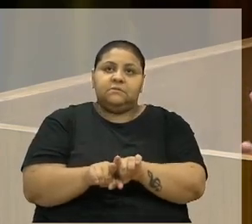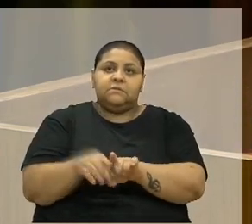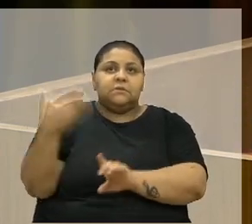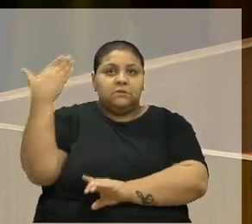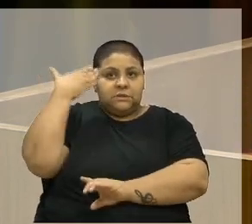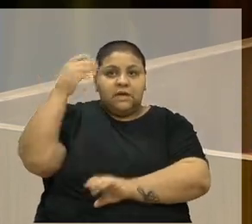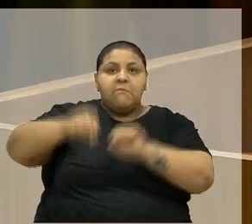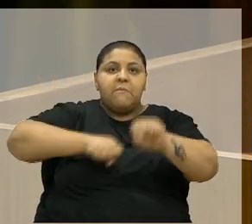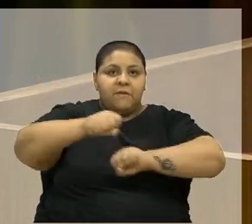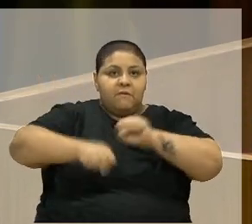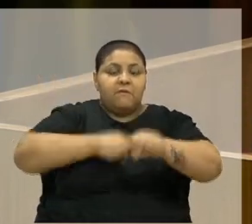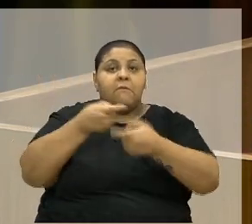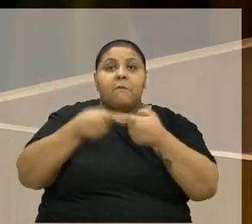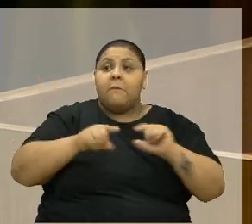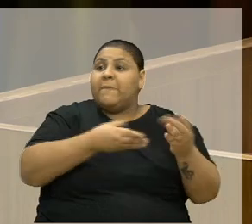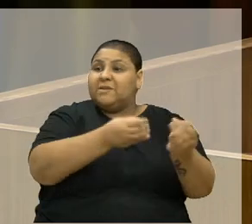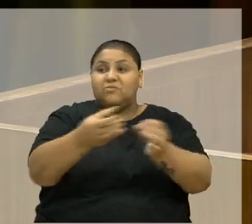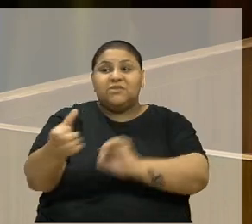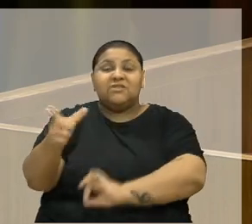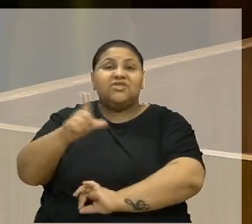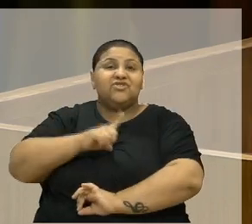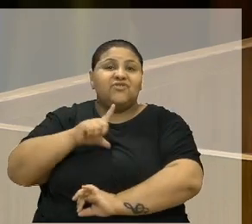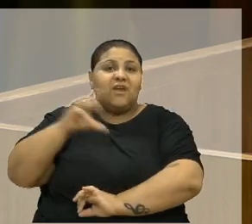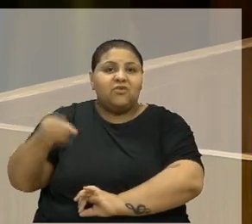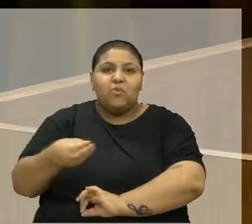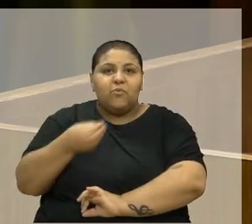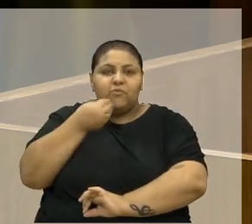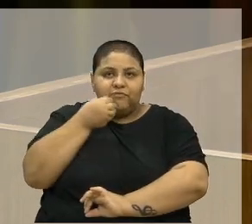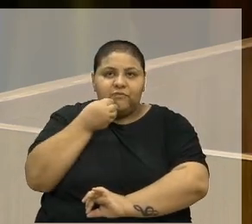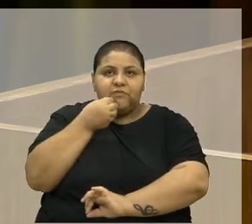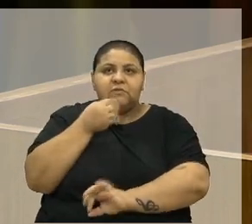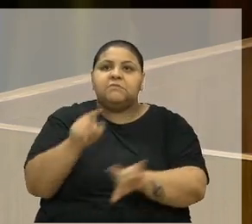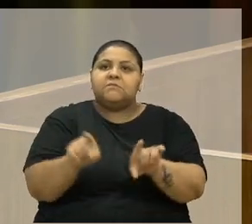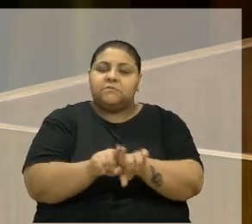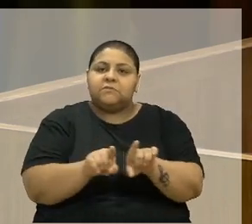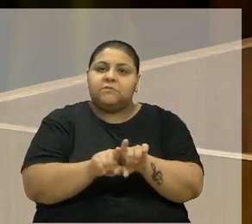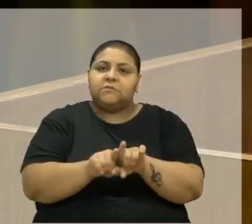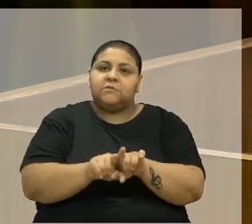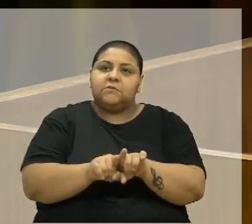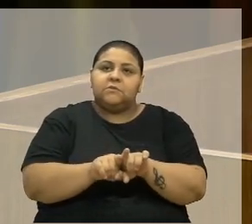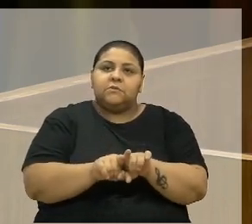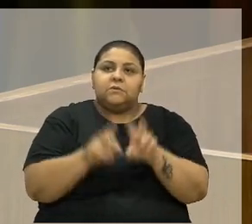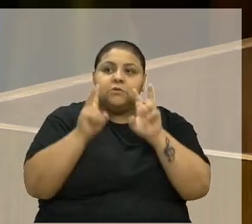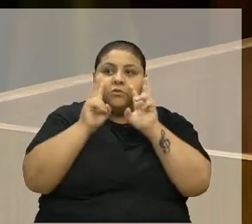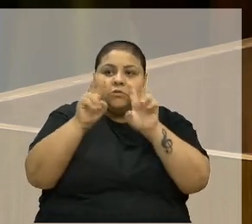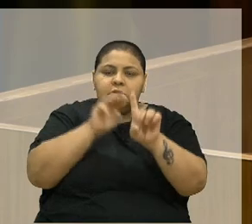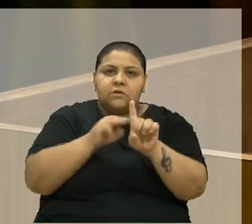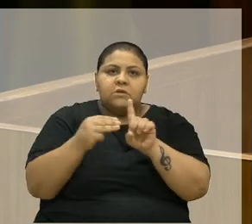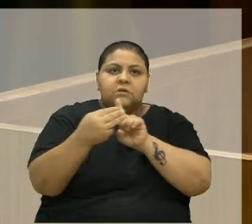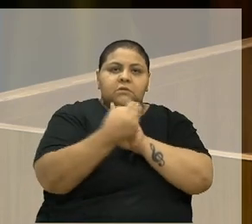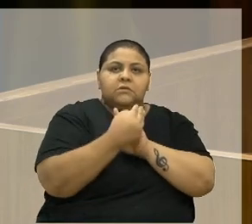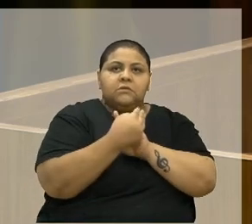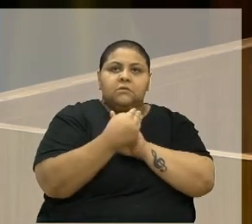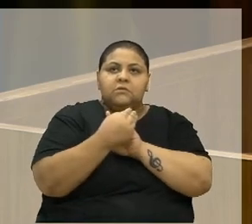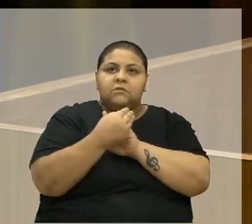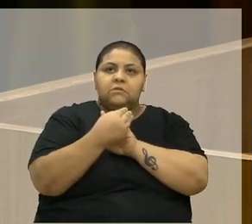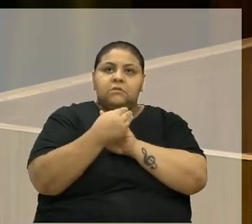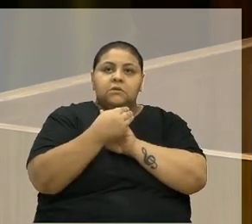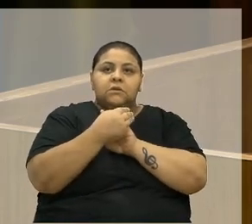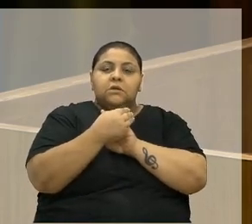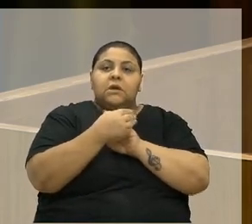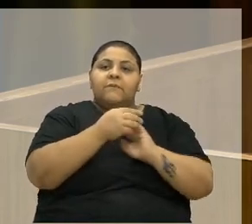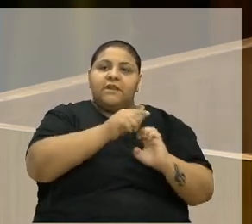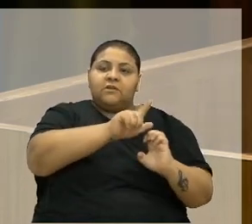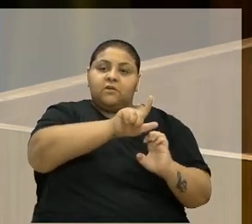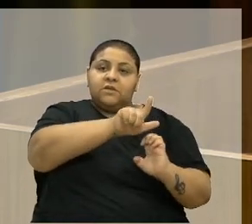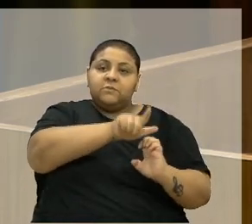sabe pedalar mas muitas não tiveram essa oportunidade inclusive né de olho nesse mercado veja como empreendedorismo feminino é